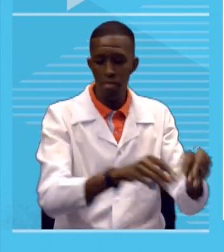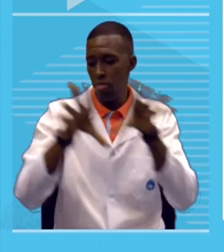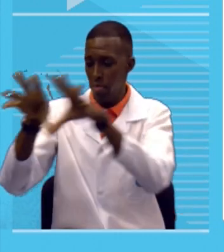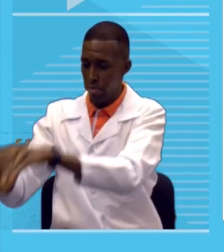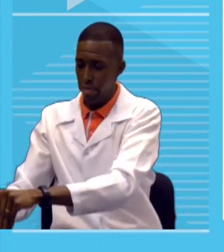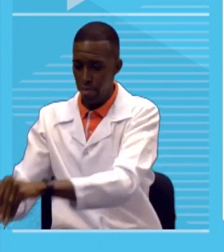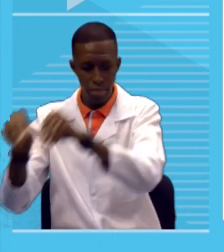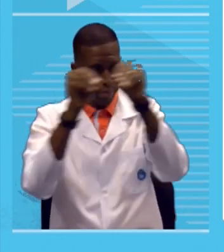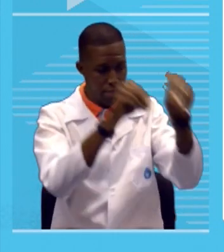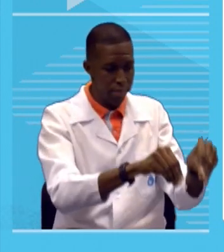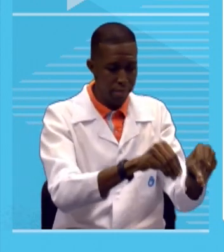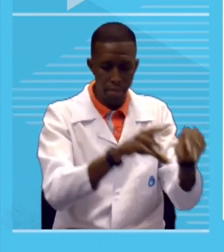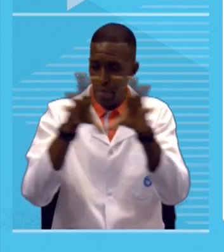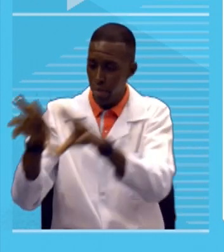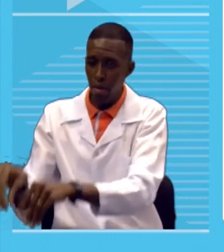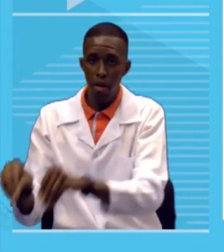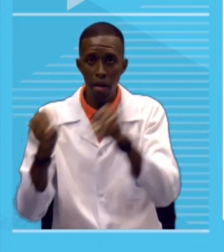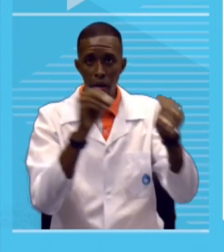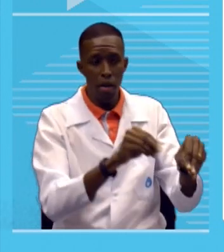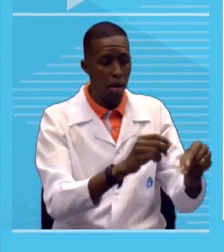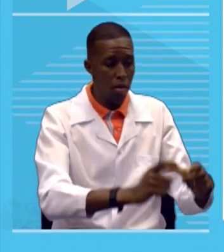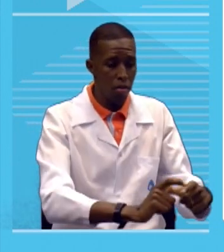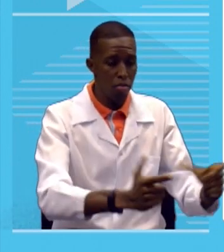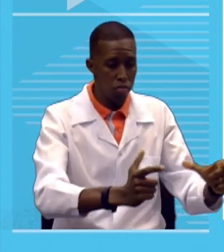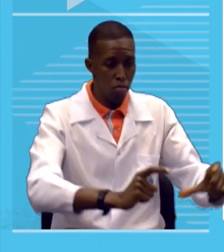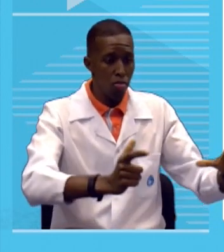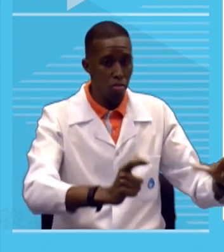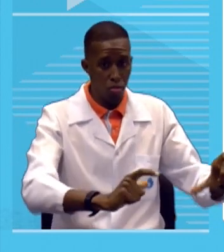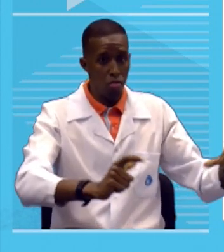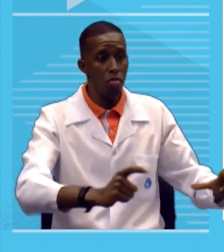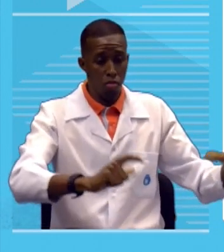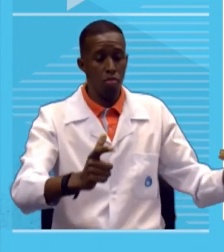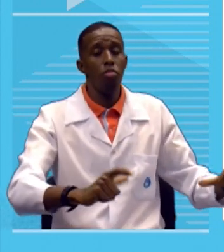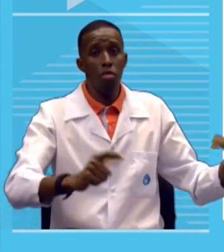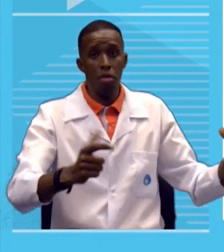século XX. A gente fala ali, né, principalmente